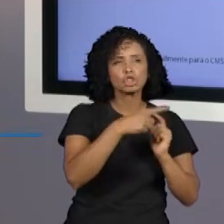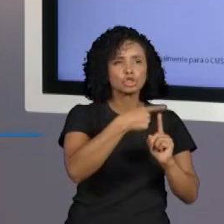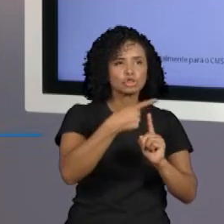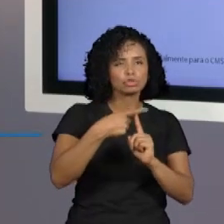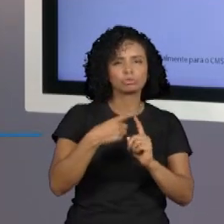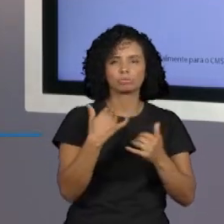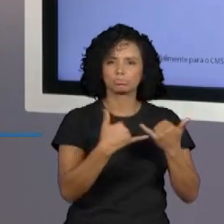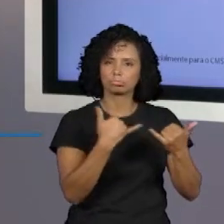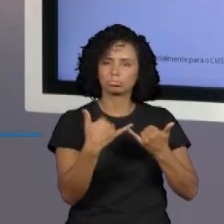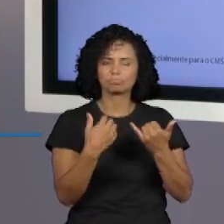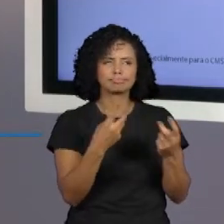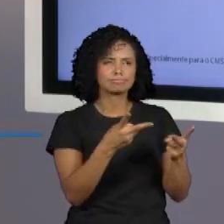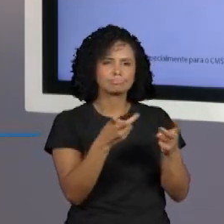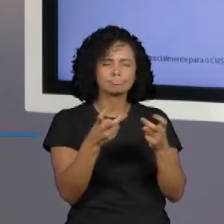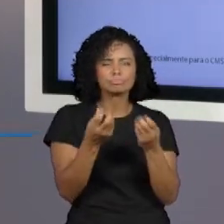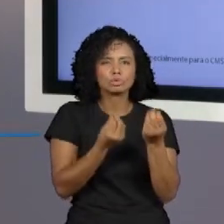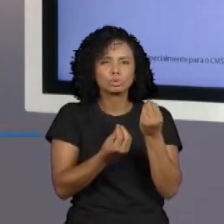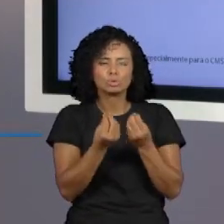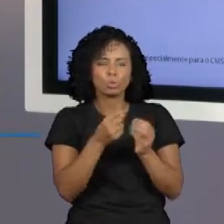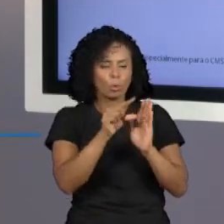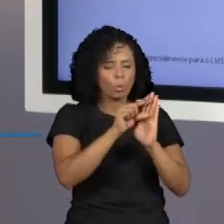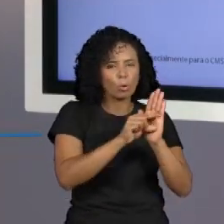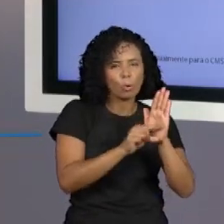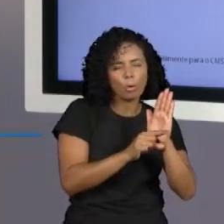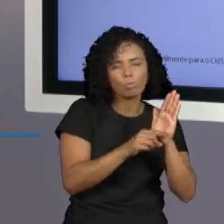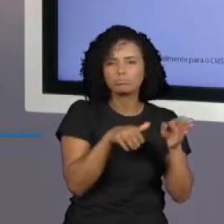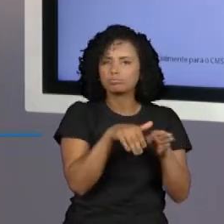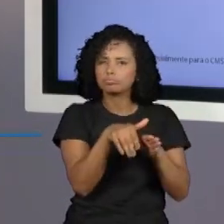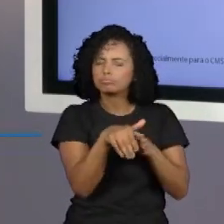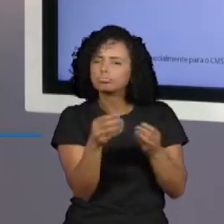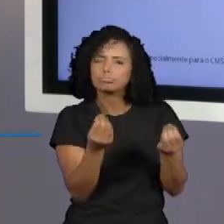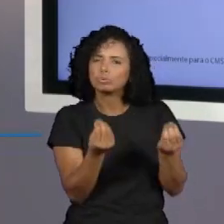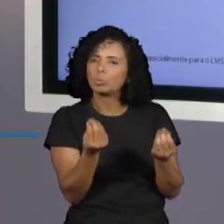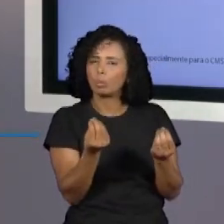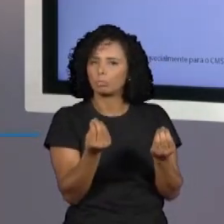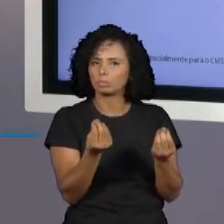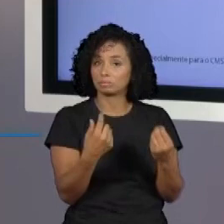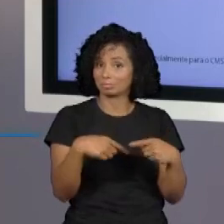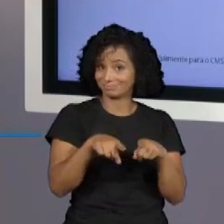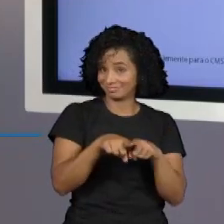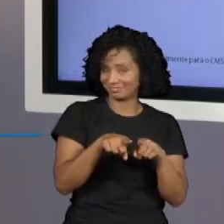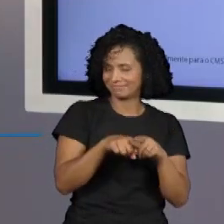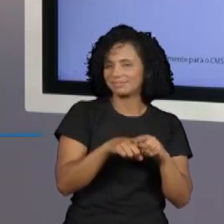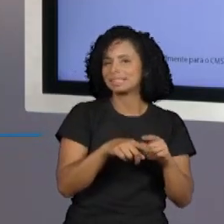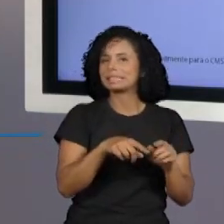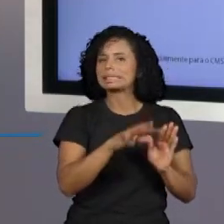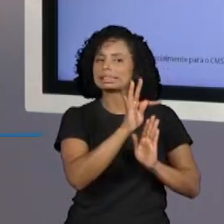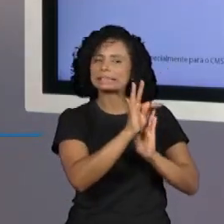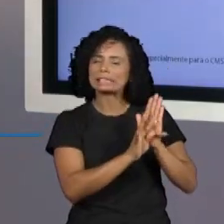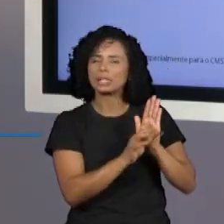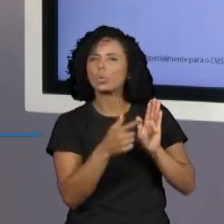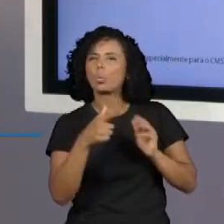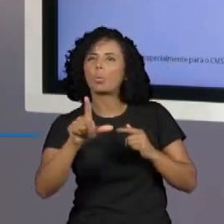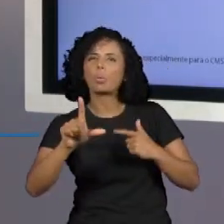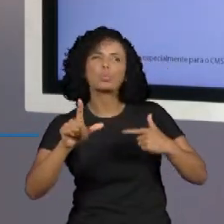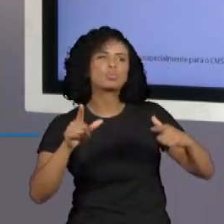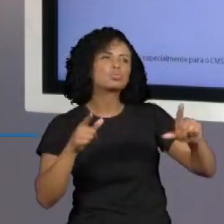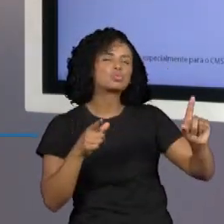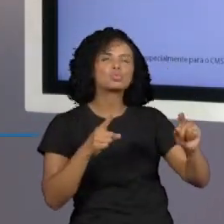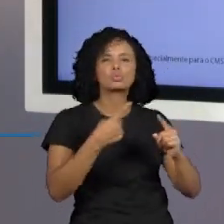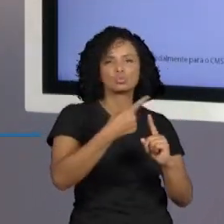que está sendo o comando dessas brincadeiras. Pegue também outros tipos de texto, como manual de